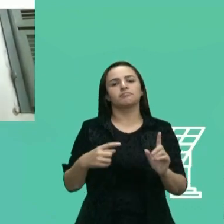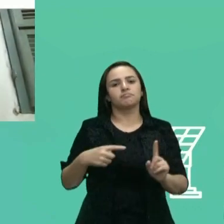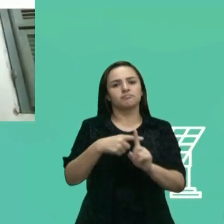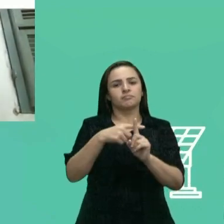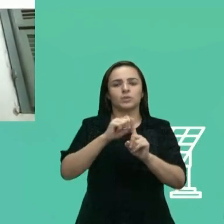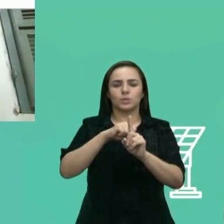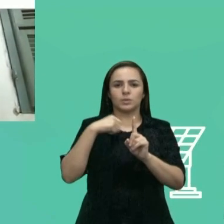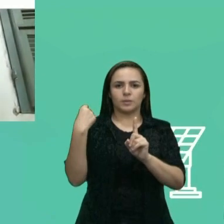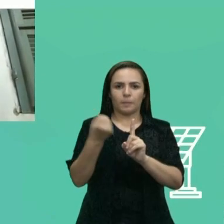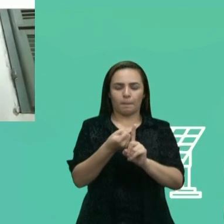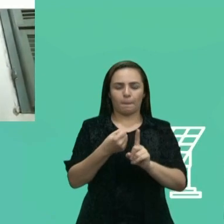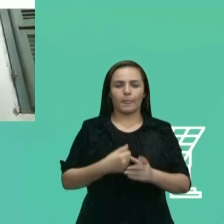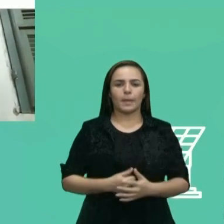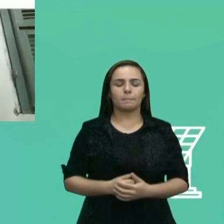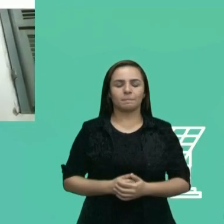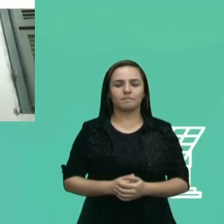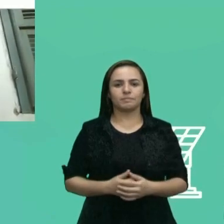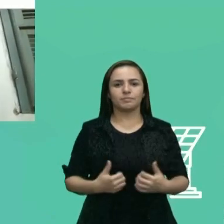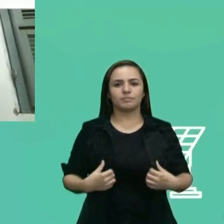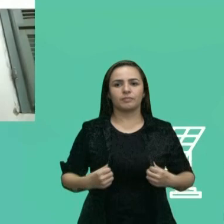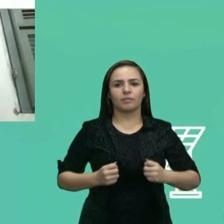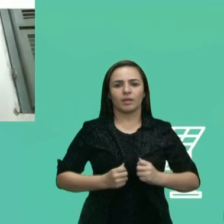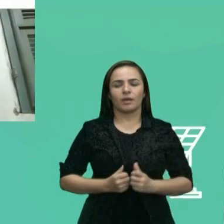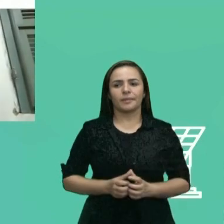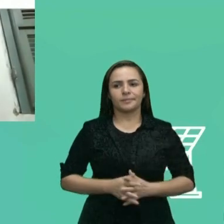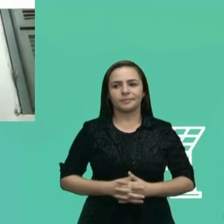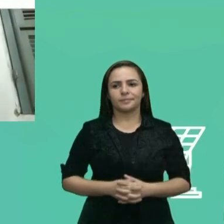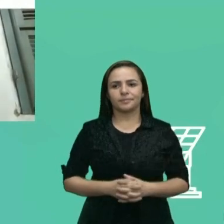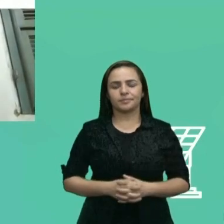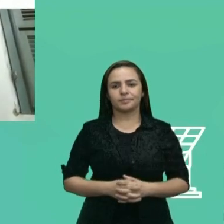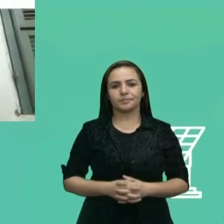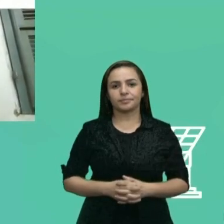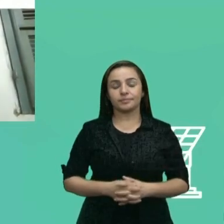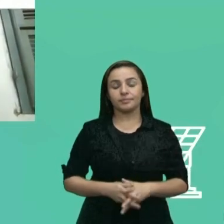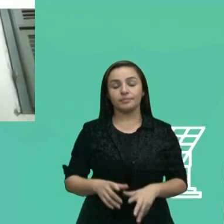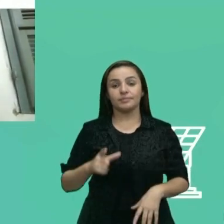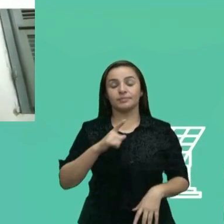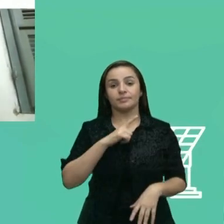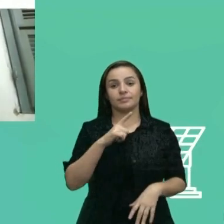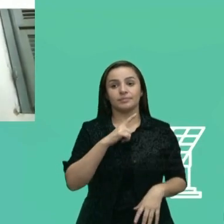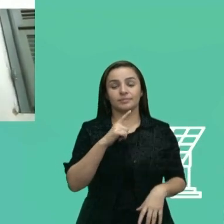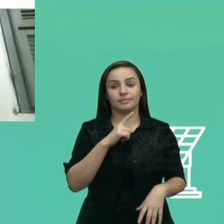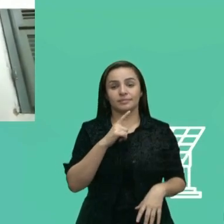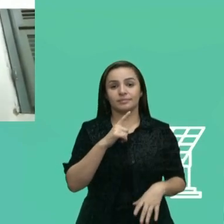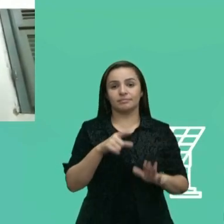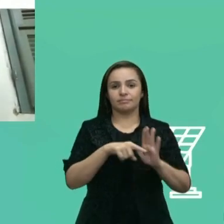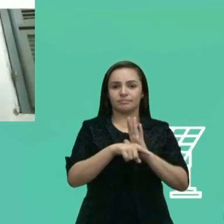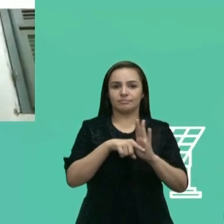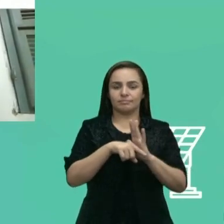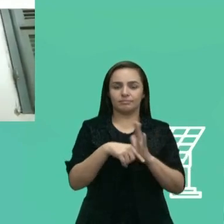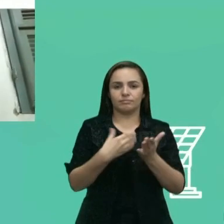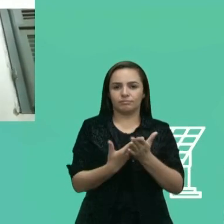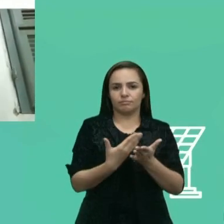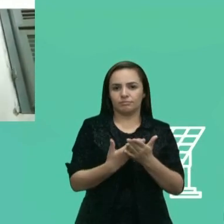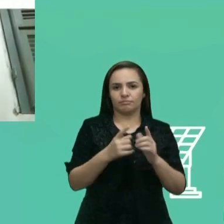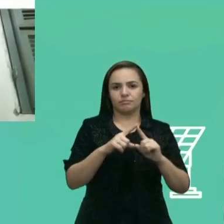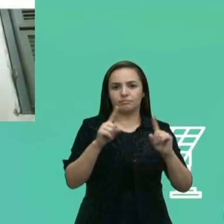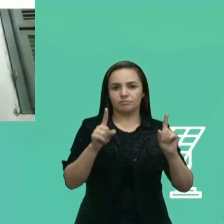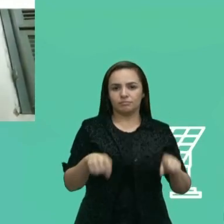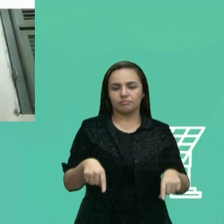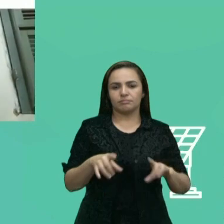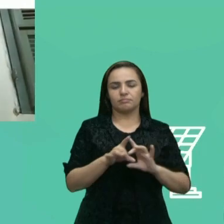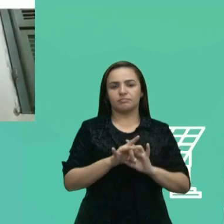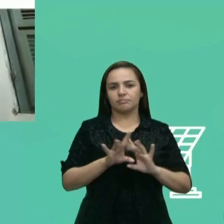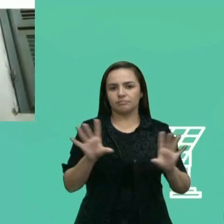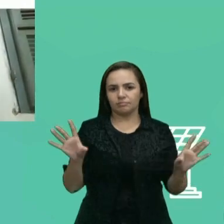sociedade. Aqui nós temos nossas referências, as demais estão na íntegra do projeto de pesquisa, que são acessíveis por meio